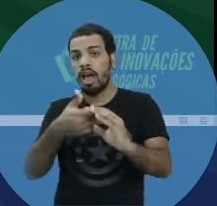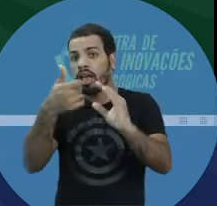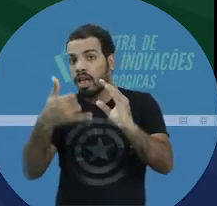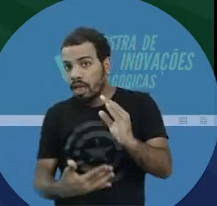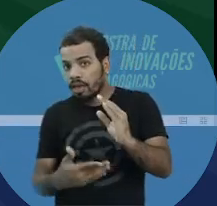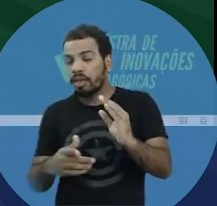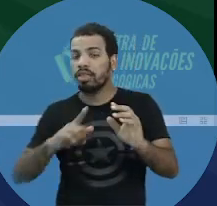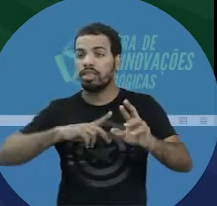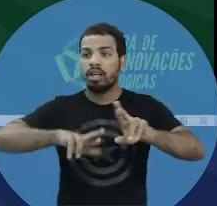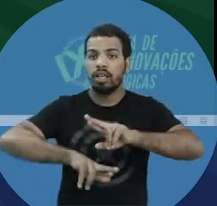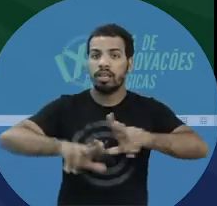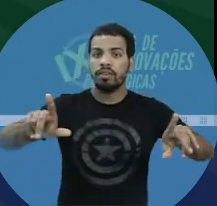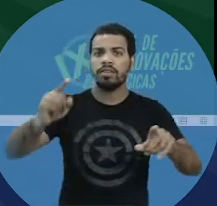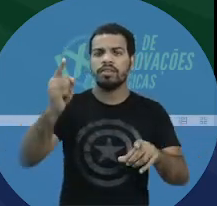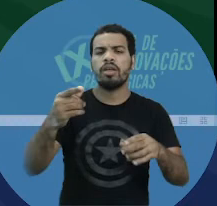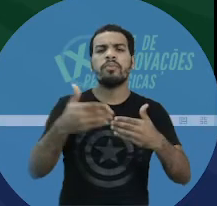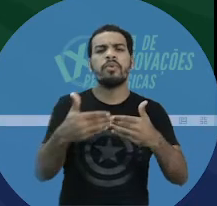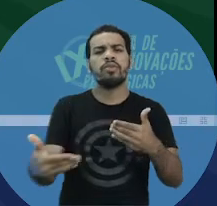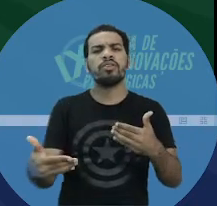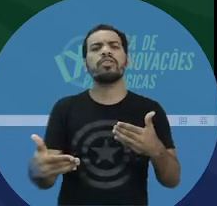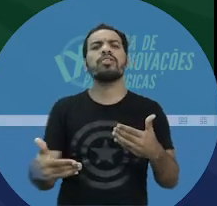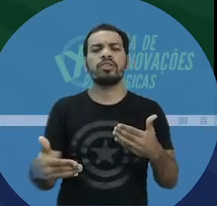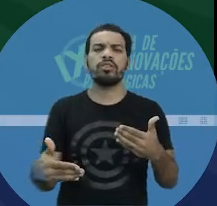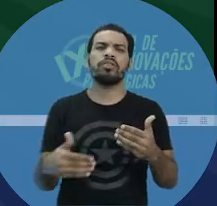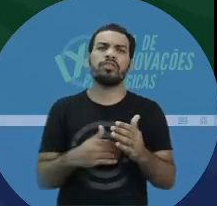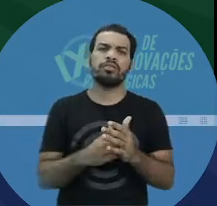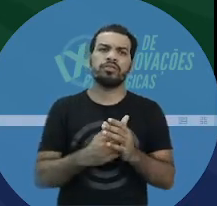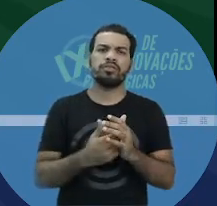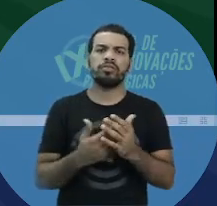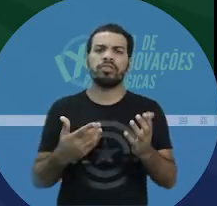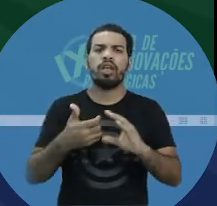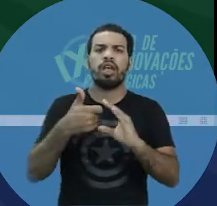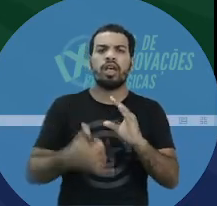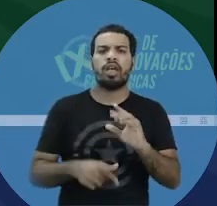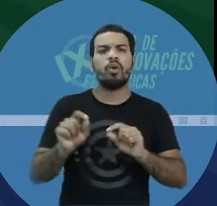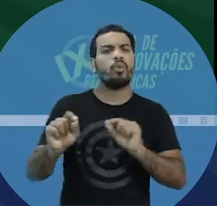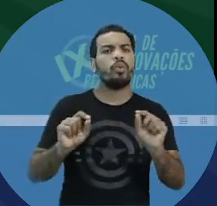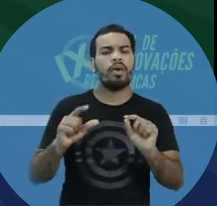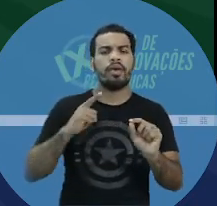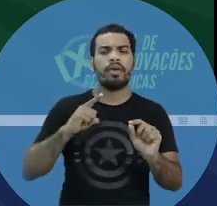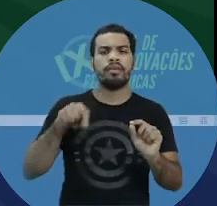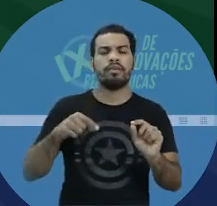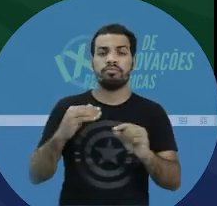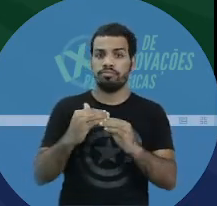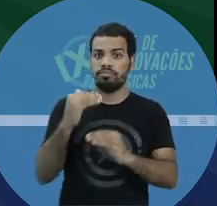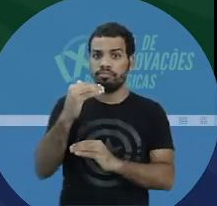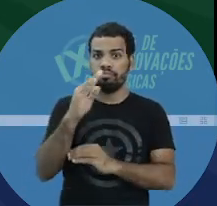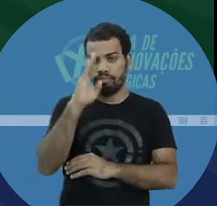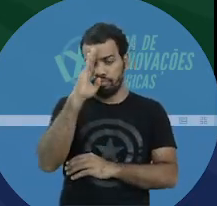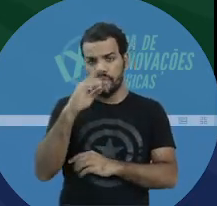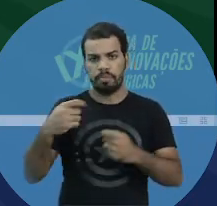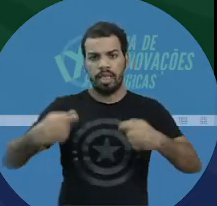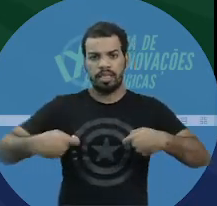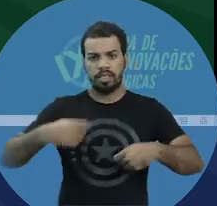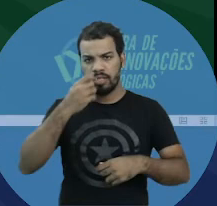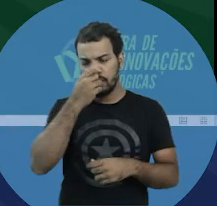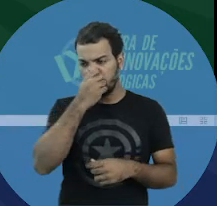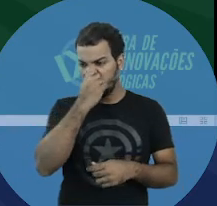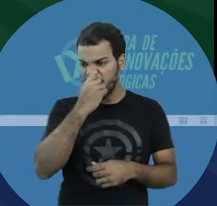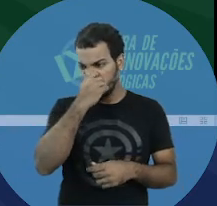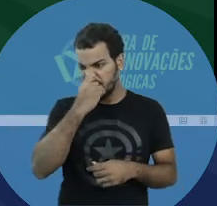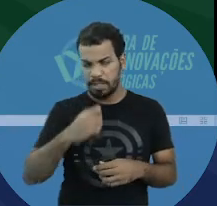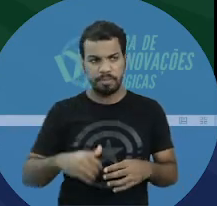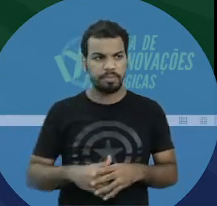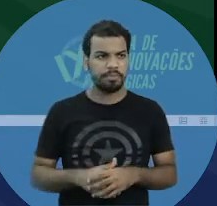diferentes. Nesse processo que eles vão compreender o que é característico, o que é gene dominante, o que é gene recessivo, né?